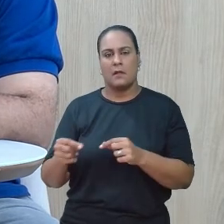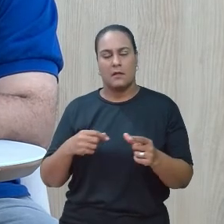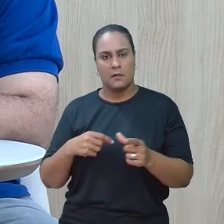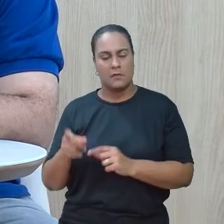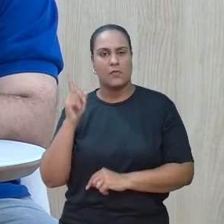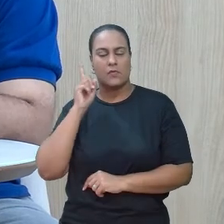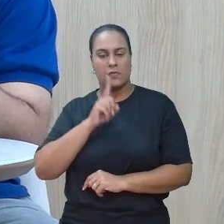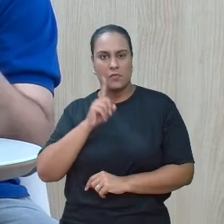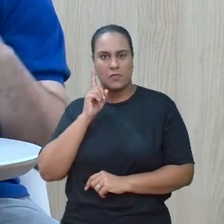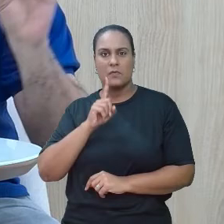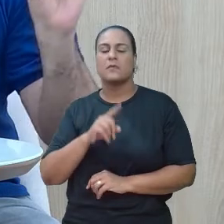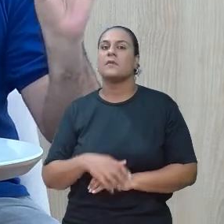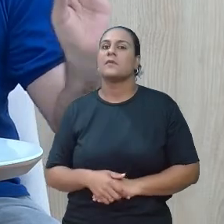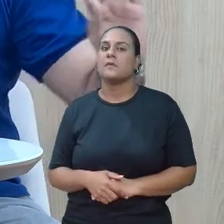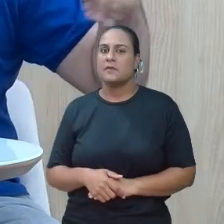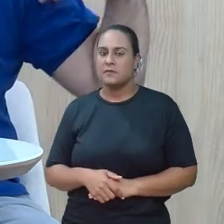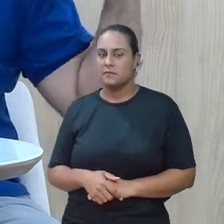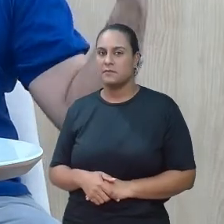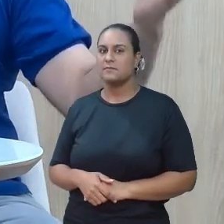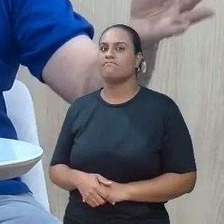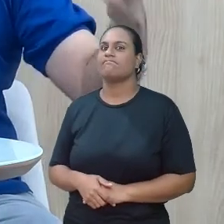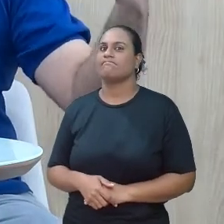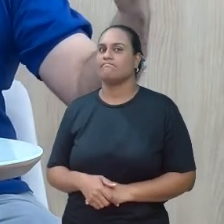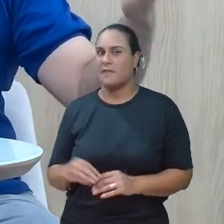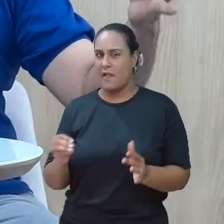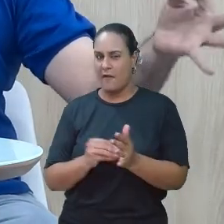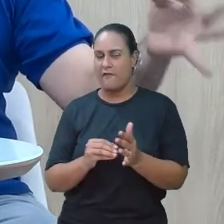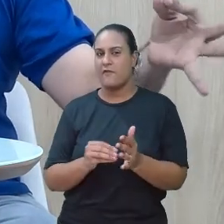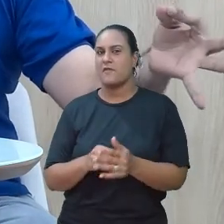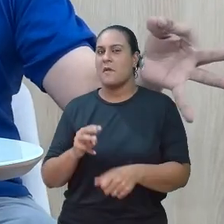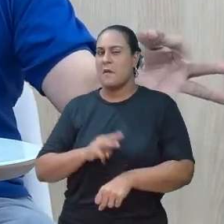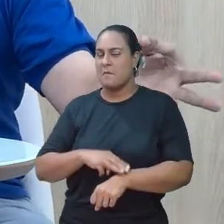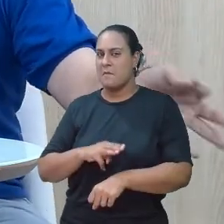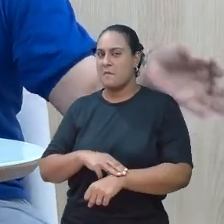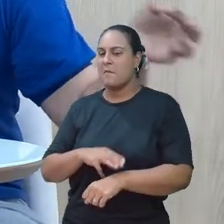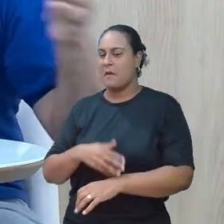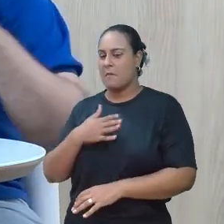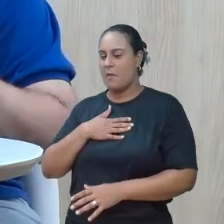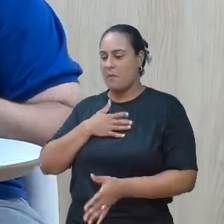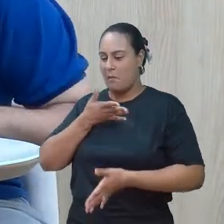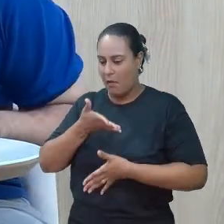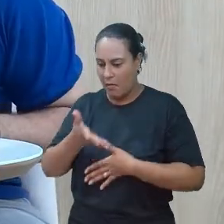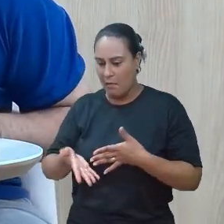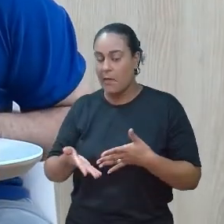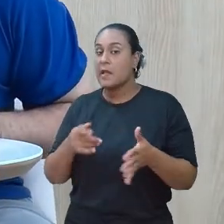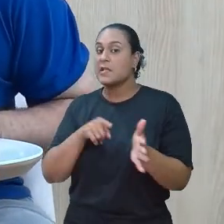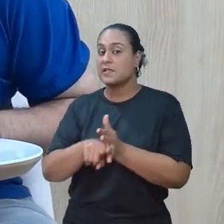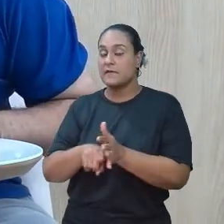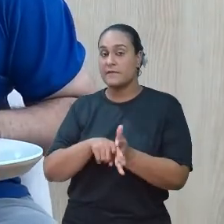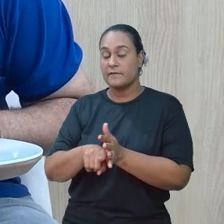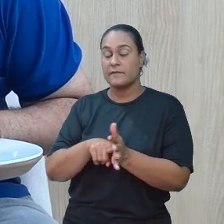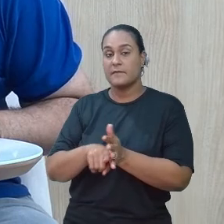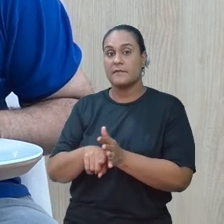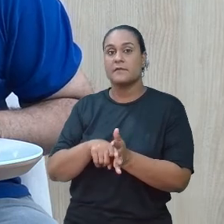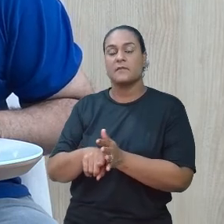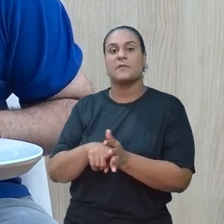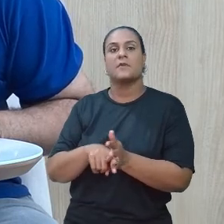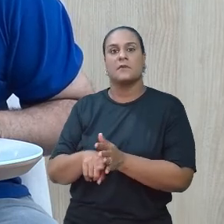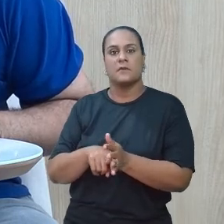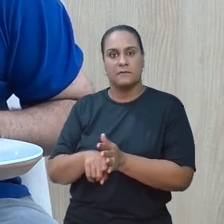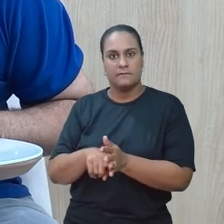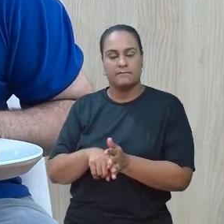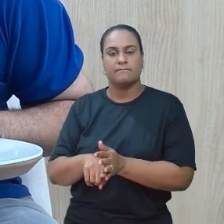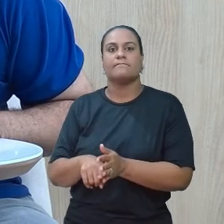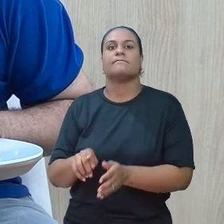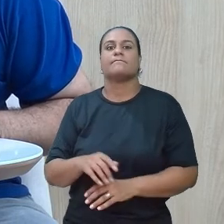deram uma pesquisada... Olha só, professora, estava faltando esse momento meu aqui também. Se vocês deram uma pesquisada lá no Círculo de Fogo